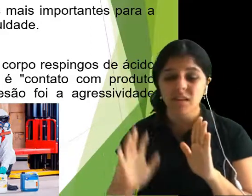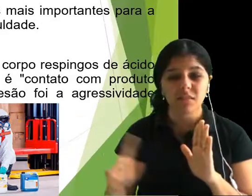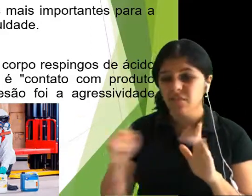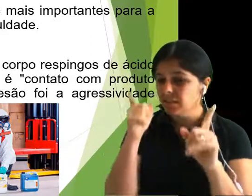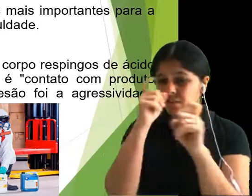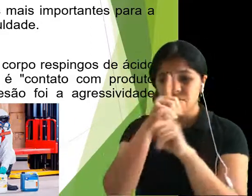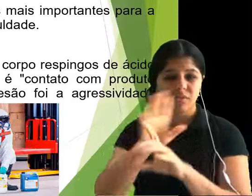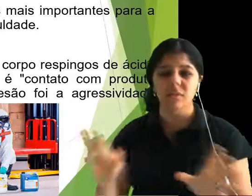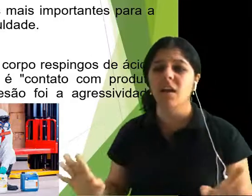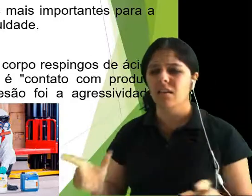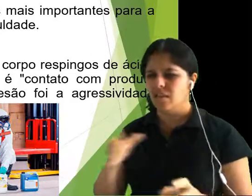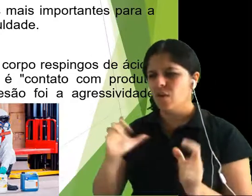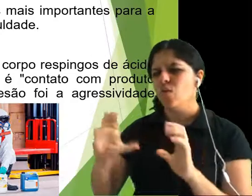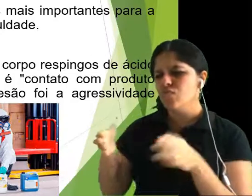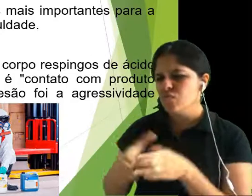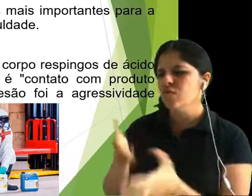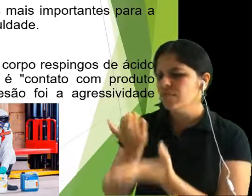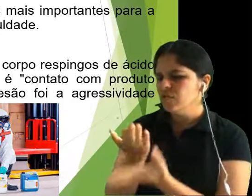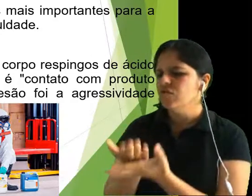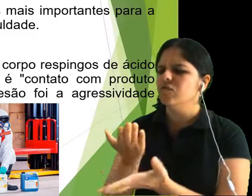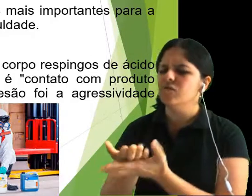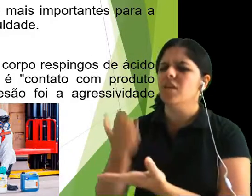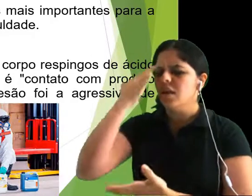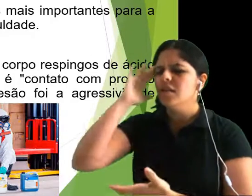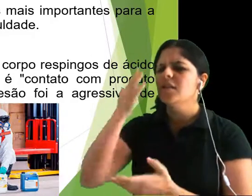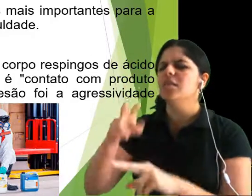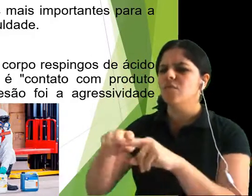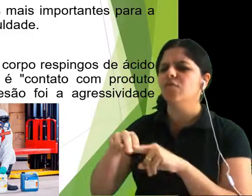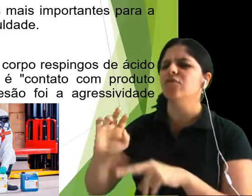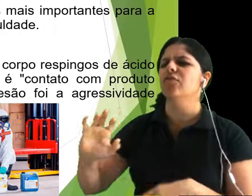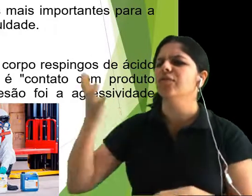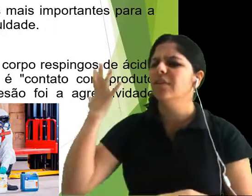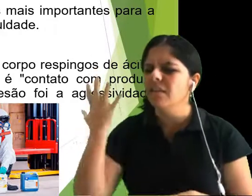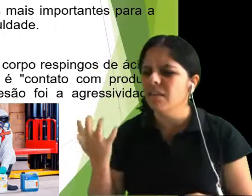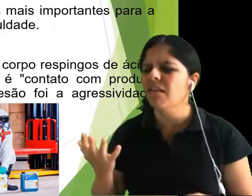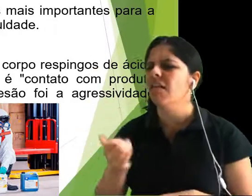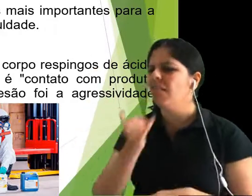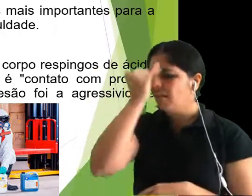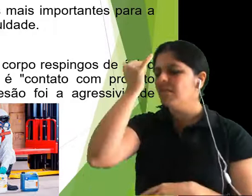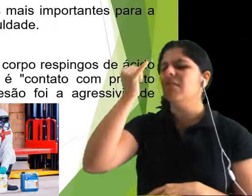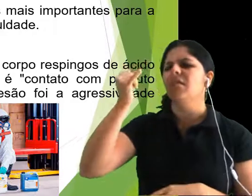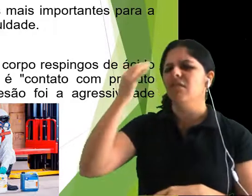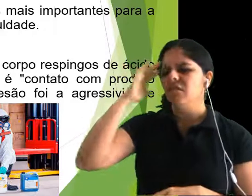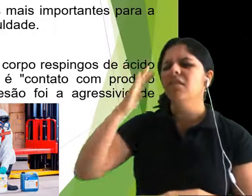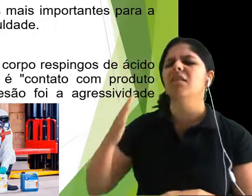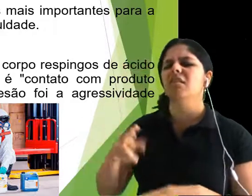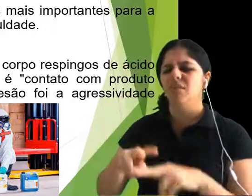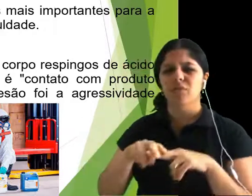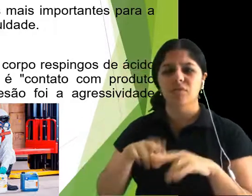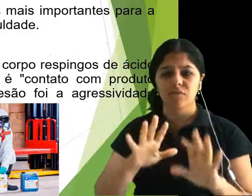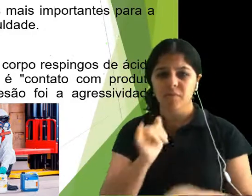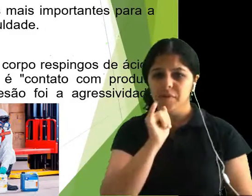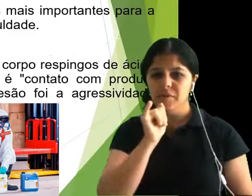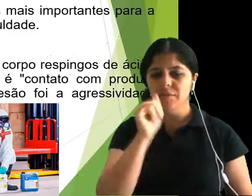equipe é montada para se estudar direitinho tudo isso e chegar na mais certa conclusão. Tá?